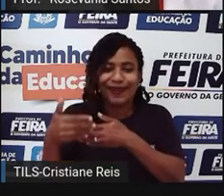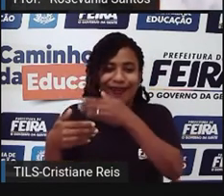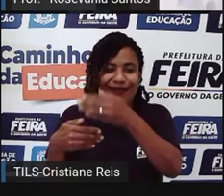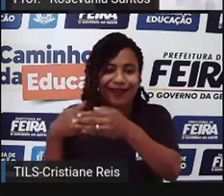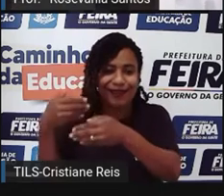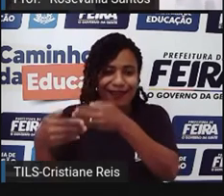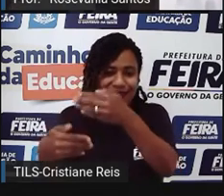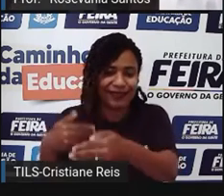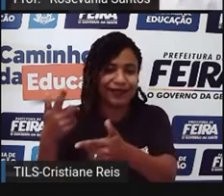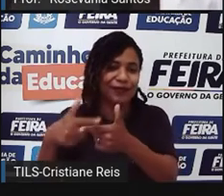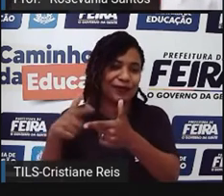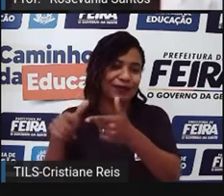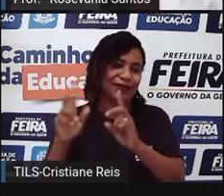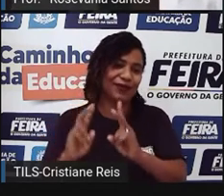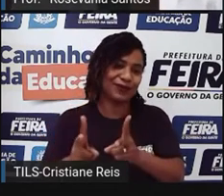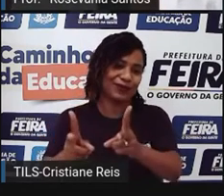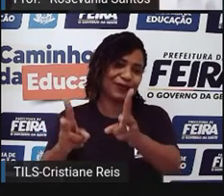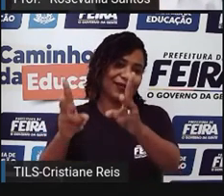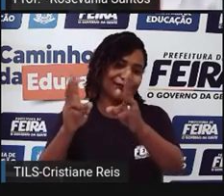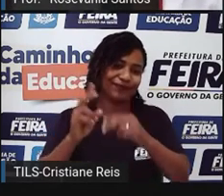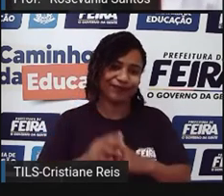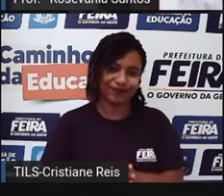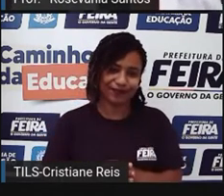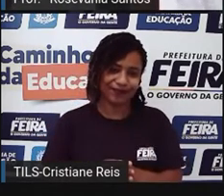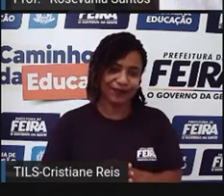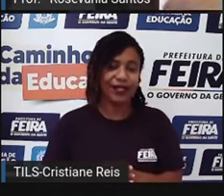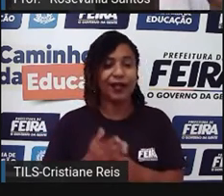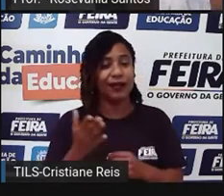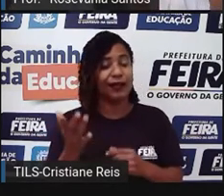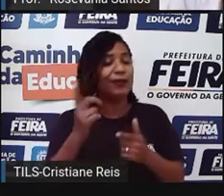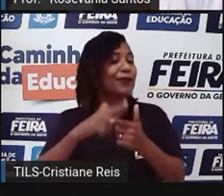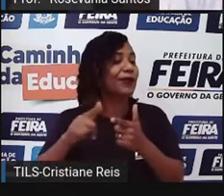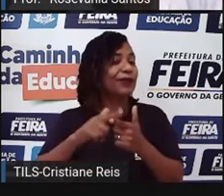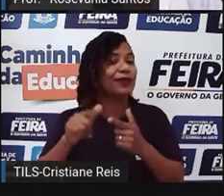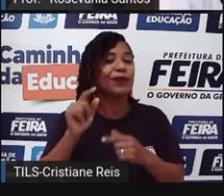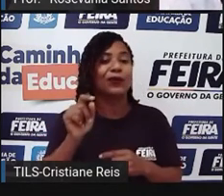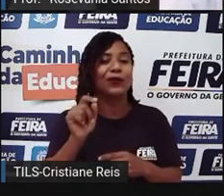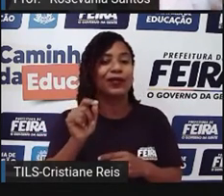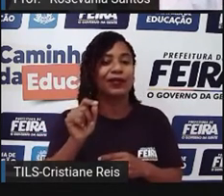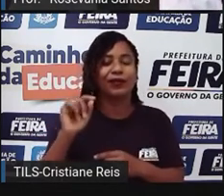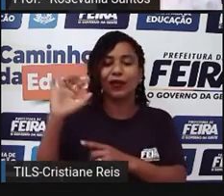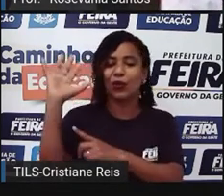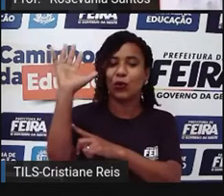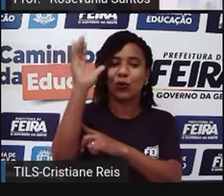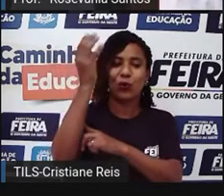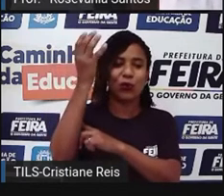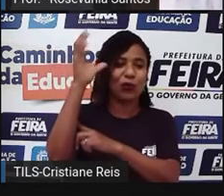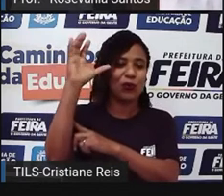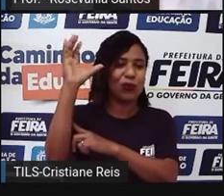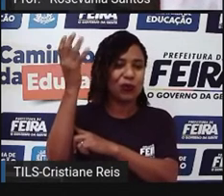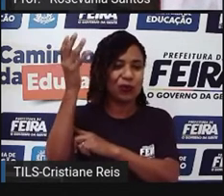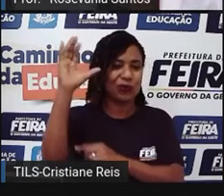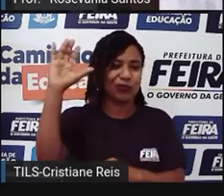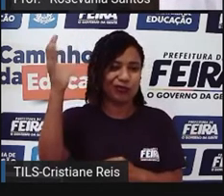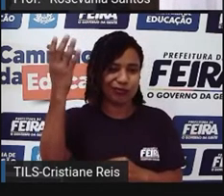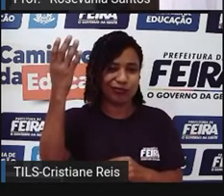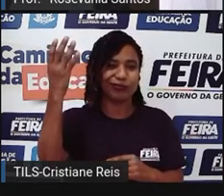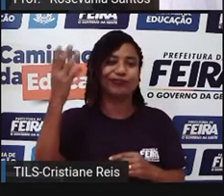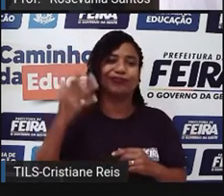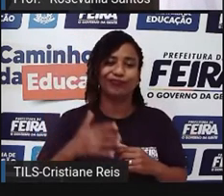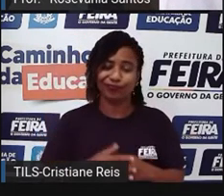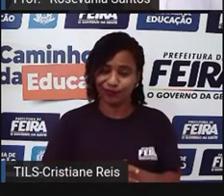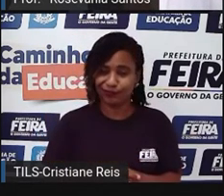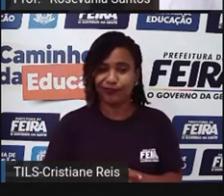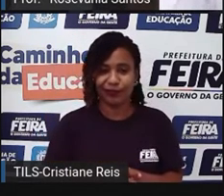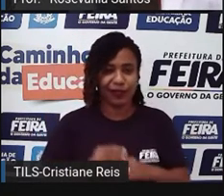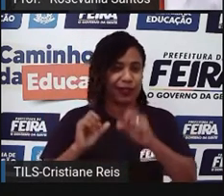né? Um exemplo mesmo é a questão do clima, que a gente mexe muito no clima com essas atividades industriais.